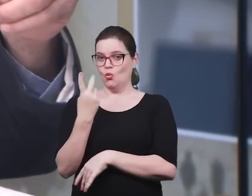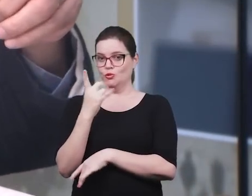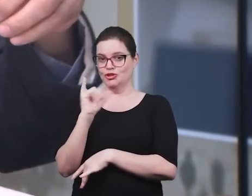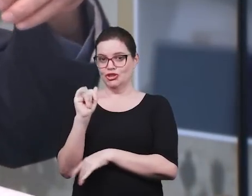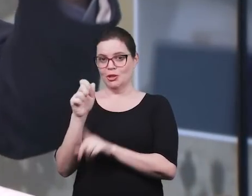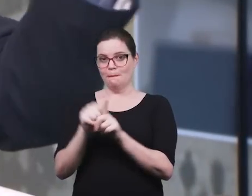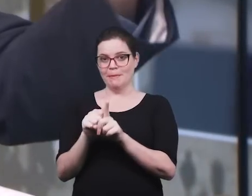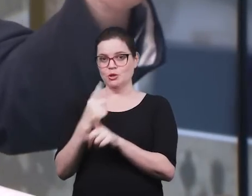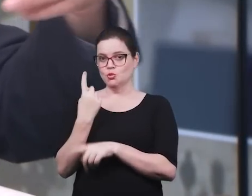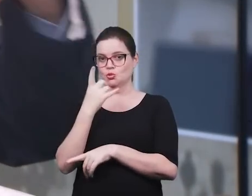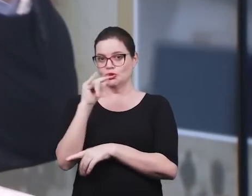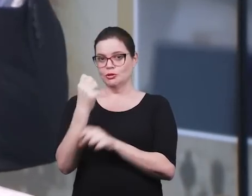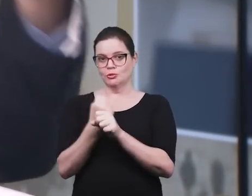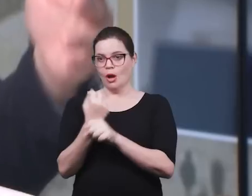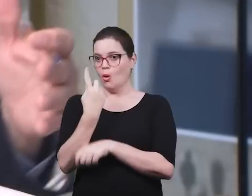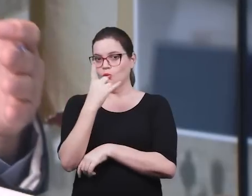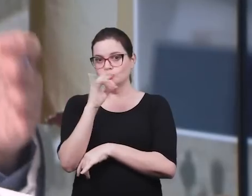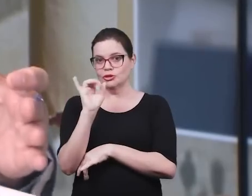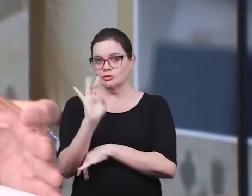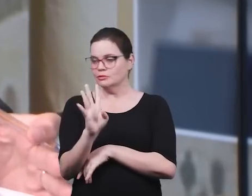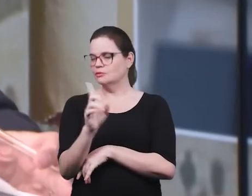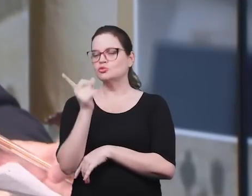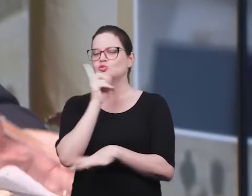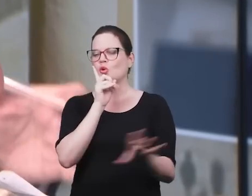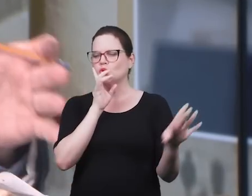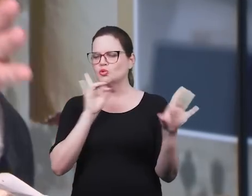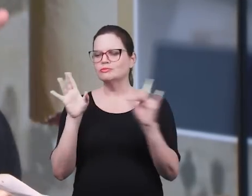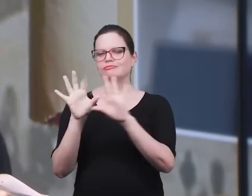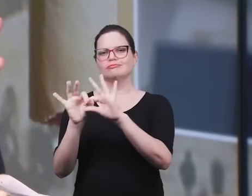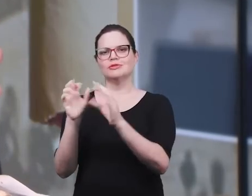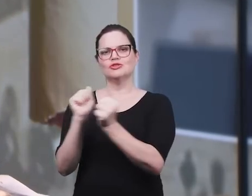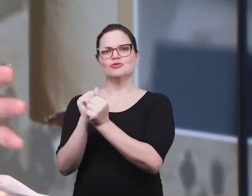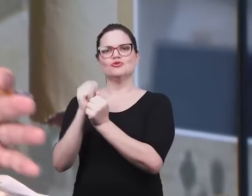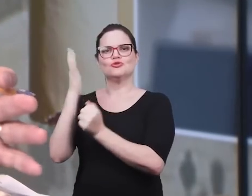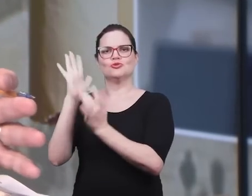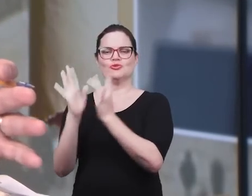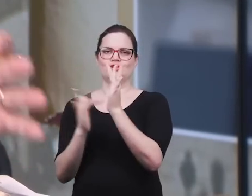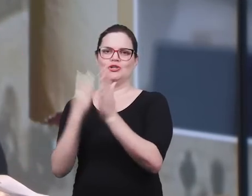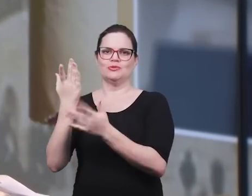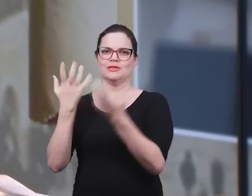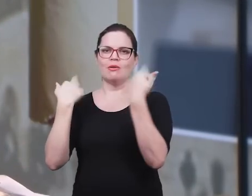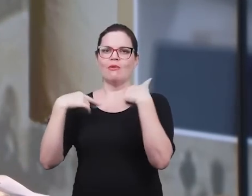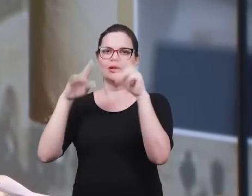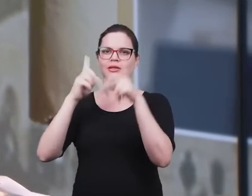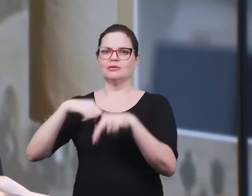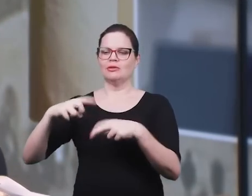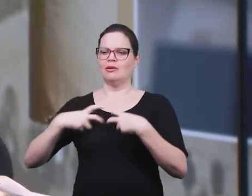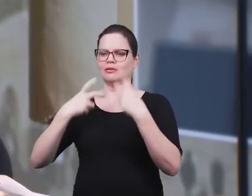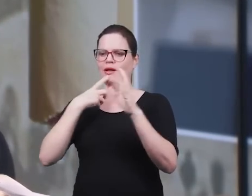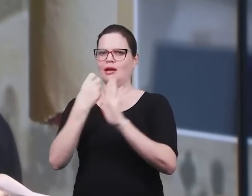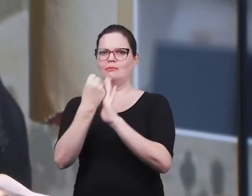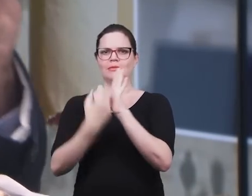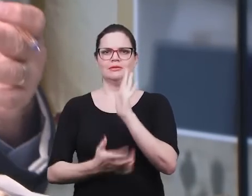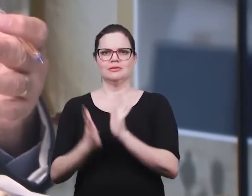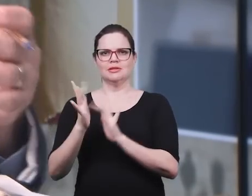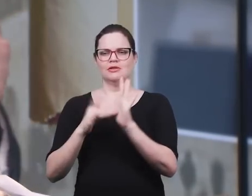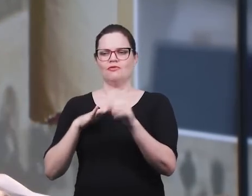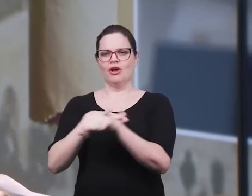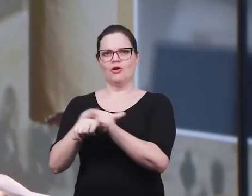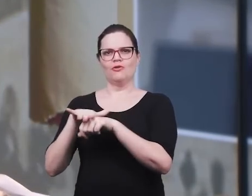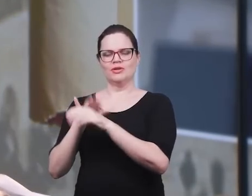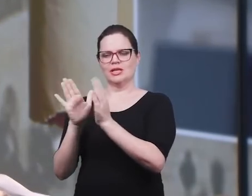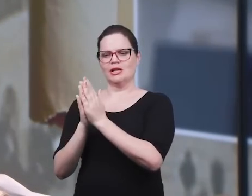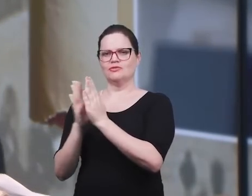no mês, um dia no ano, um dia qualquer, mas todos os dias o Senhor Jesus para nós é o nosso Cordeiro. Quando vamos falar com Ele